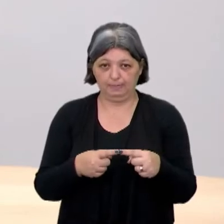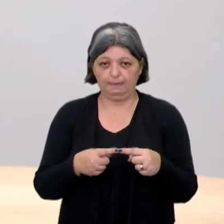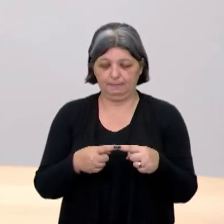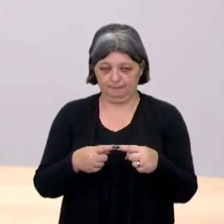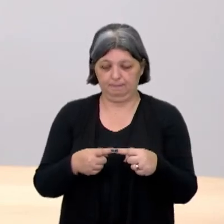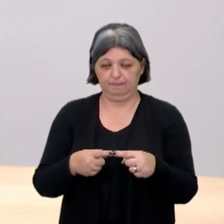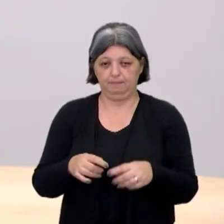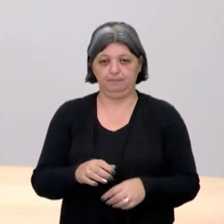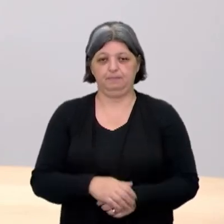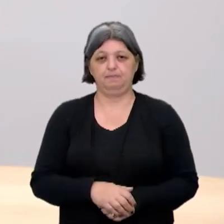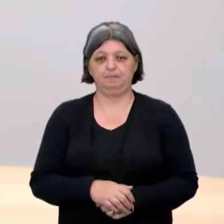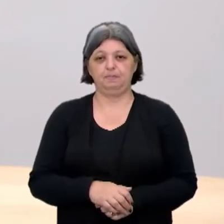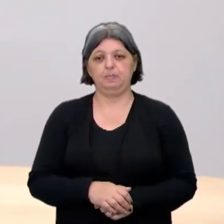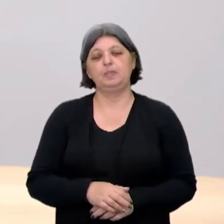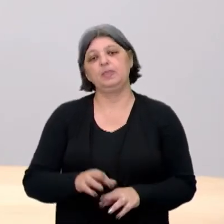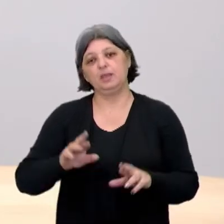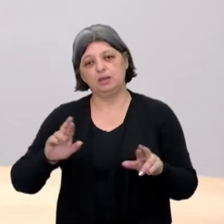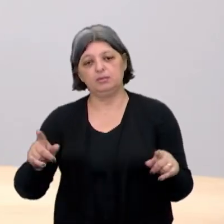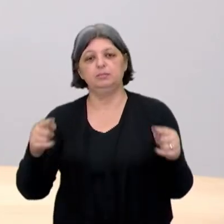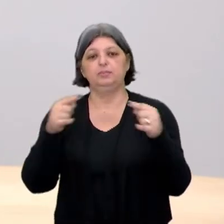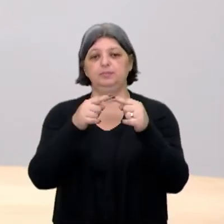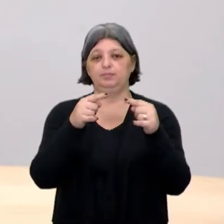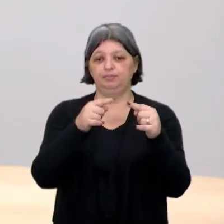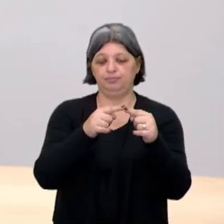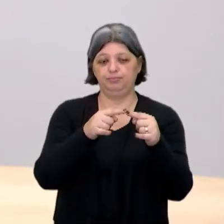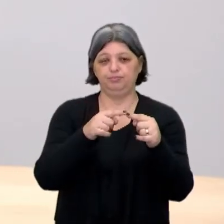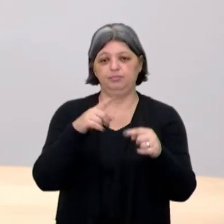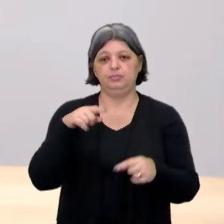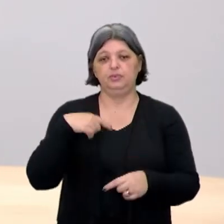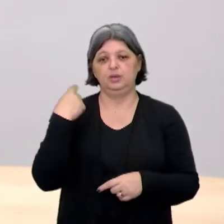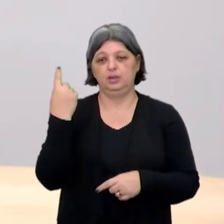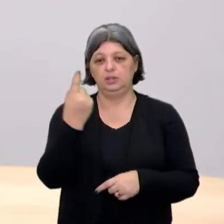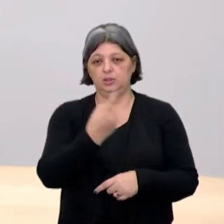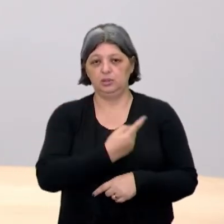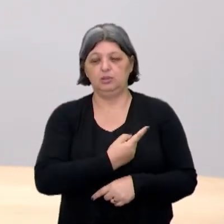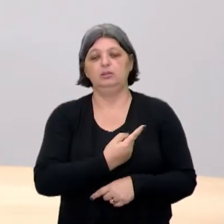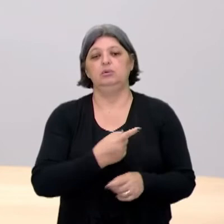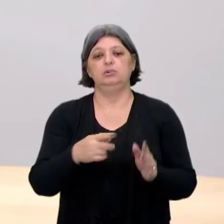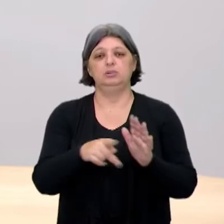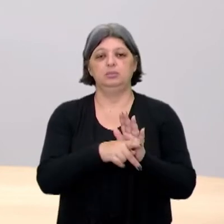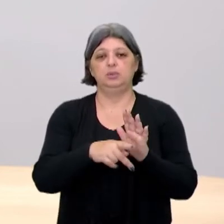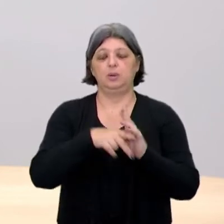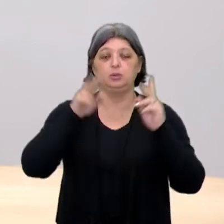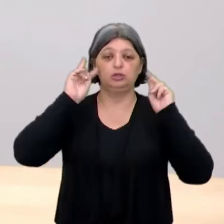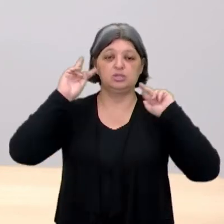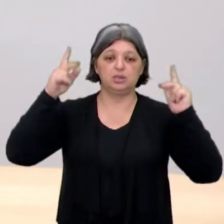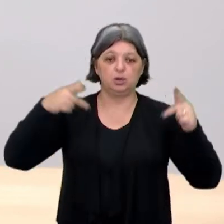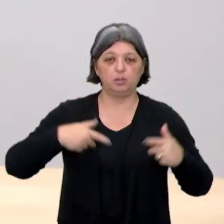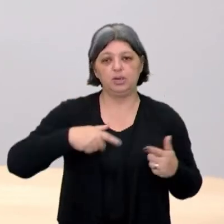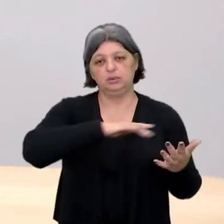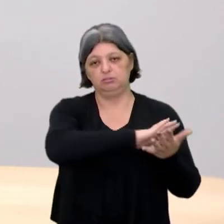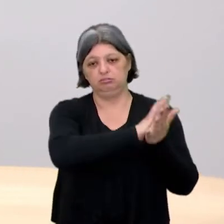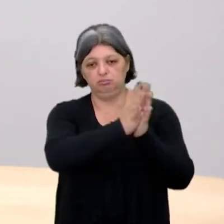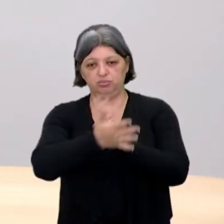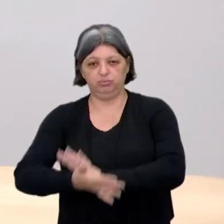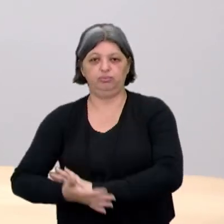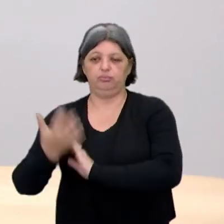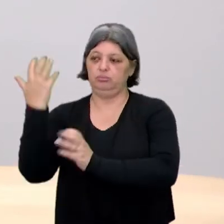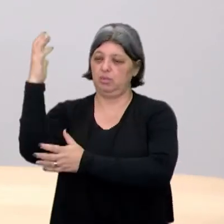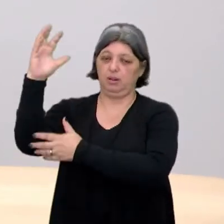domínio. São questões ligadas à nossa depredação do planeta, a como a gente consome o planeta,